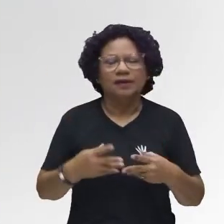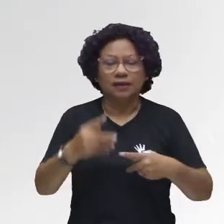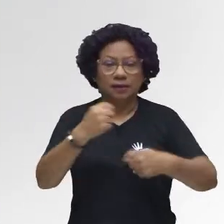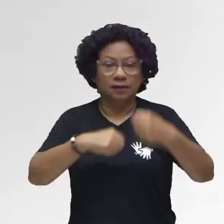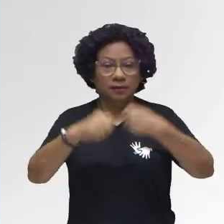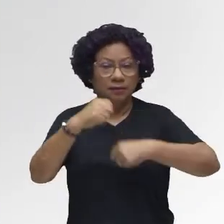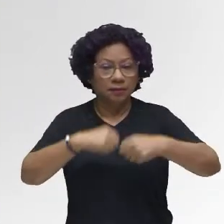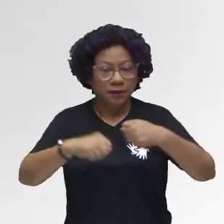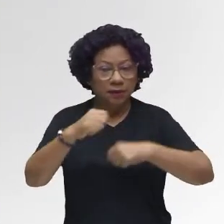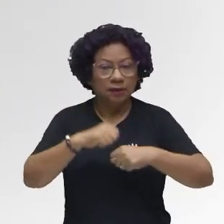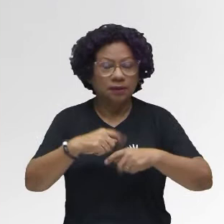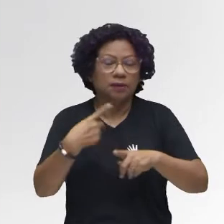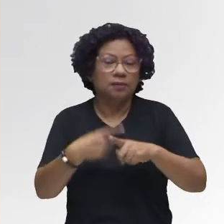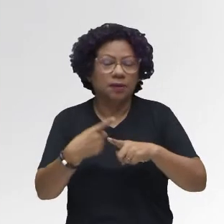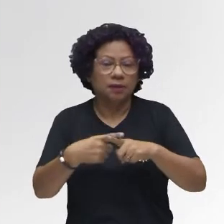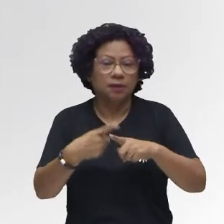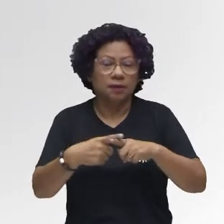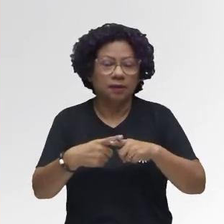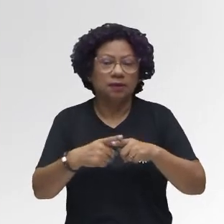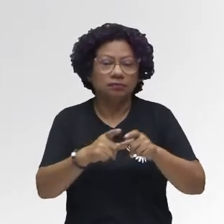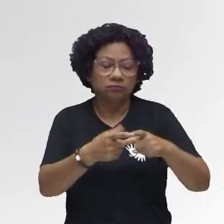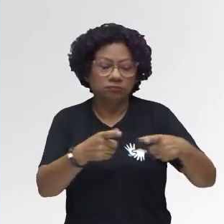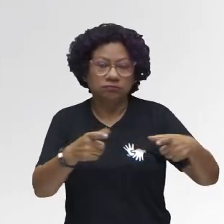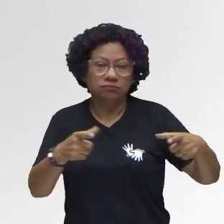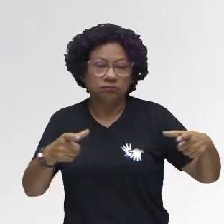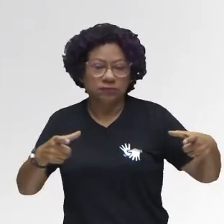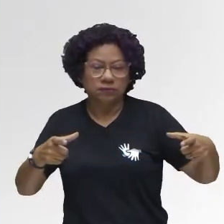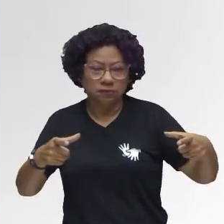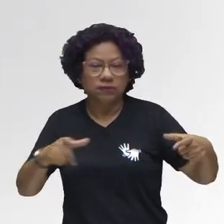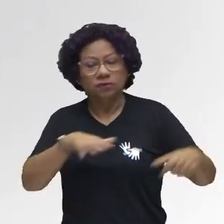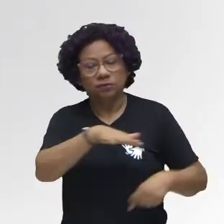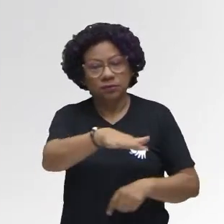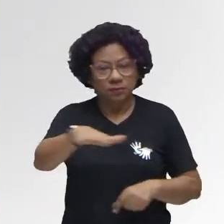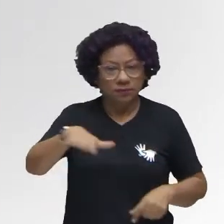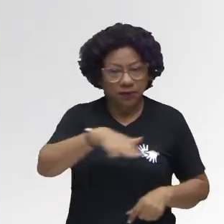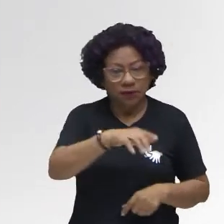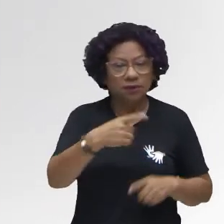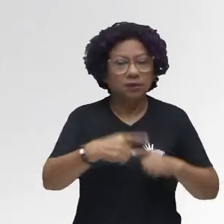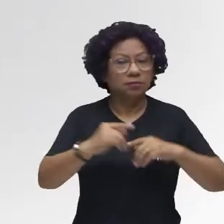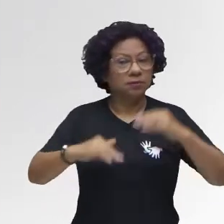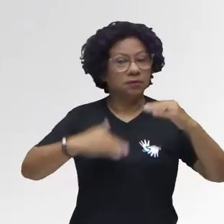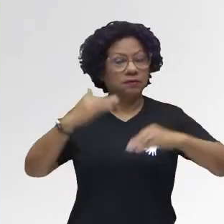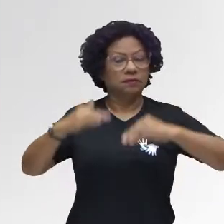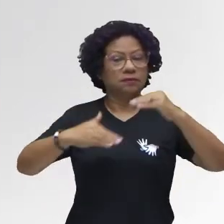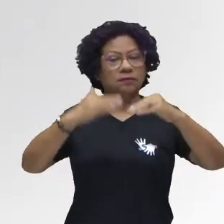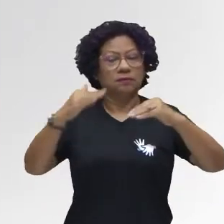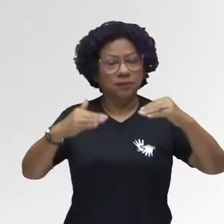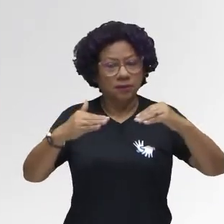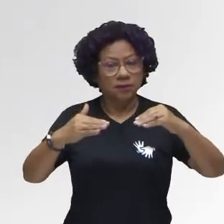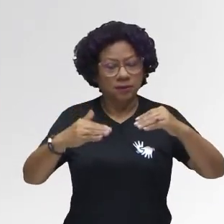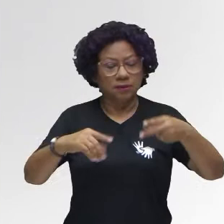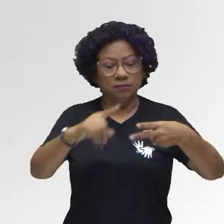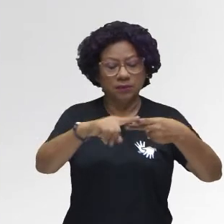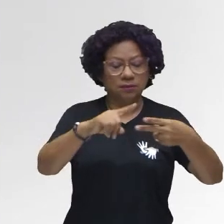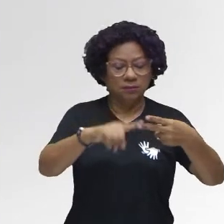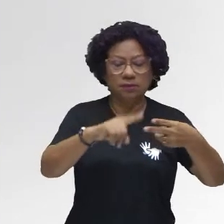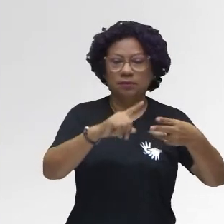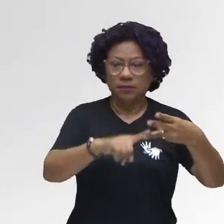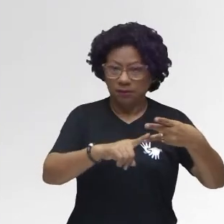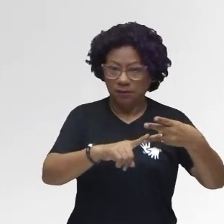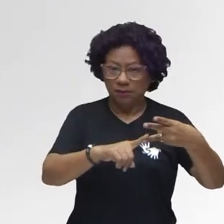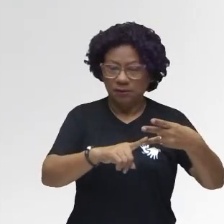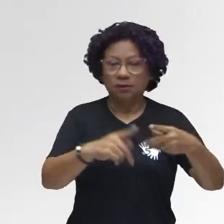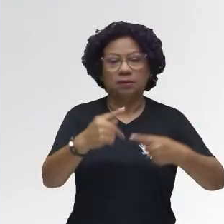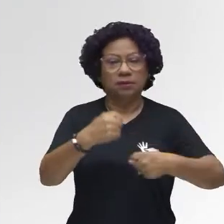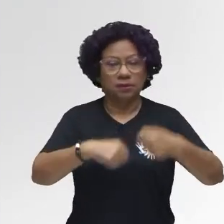favorecer o crescimento do espaço urbano brasileiro, a gente tem o desenvolvimento dos 3 setores das nossas atividades